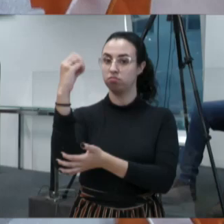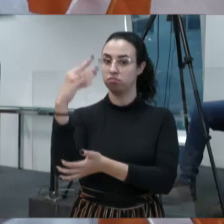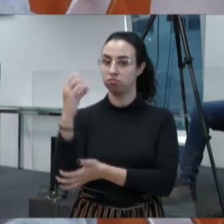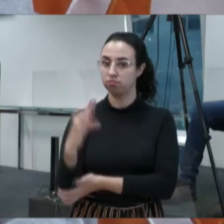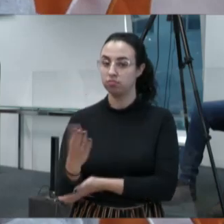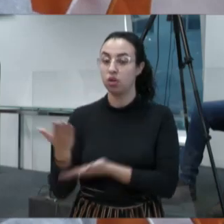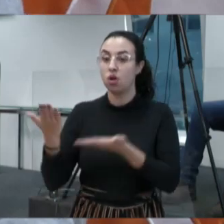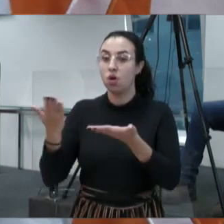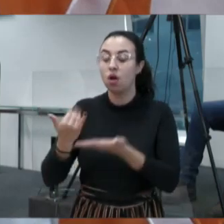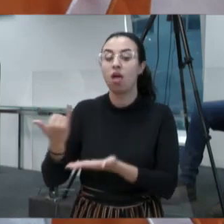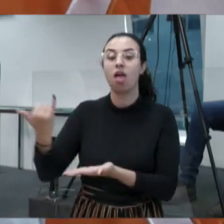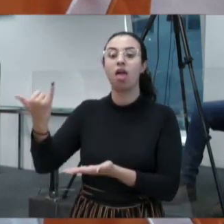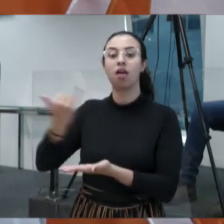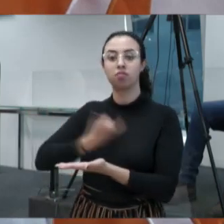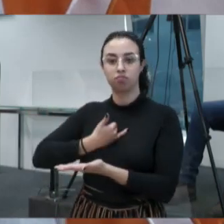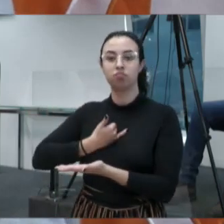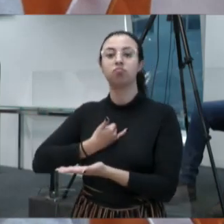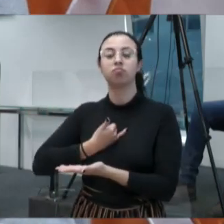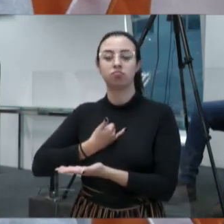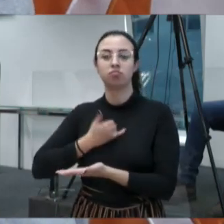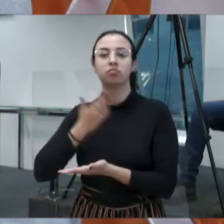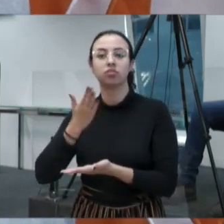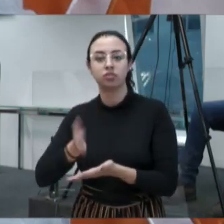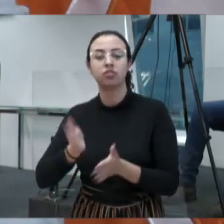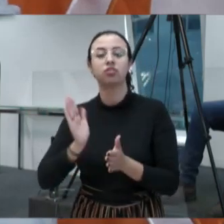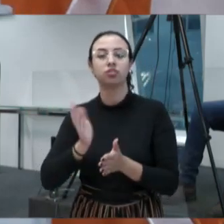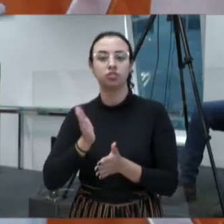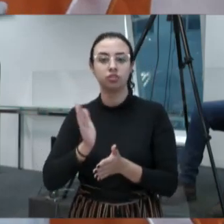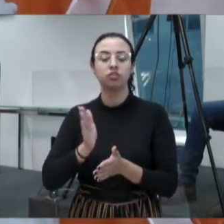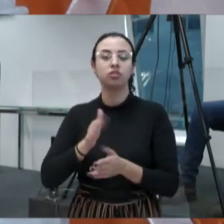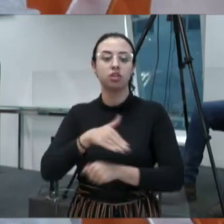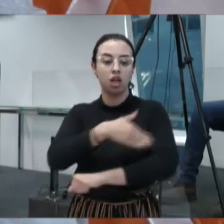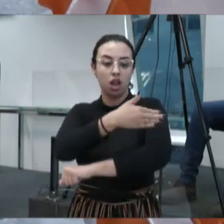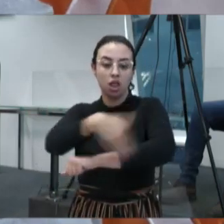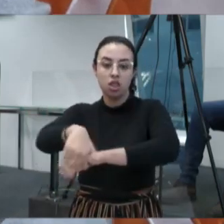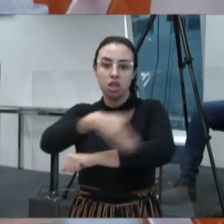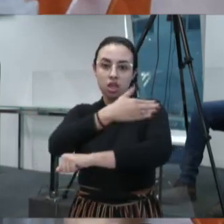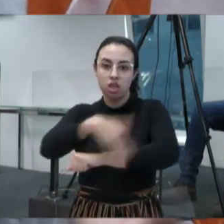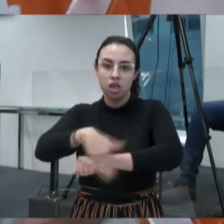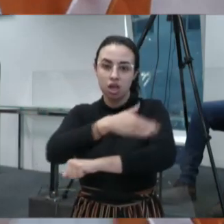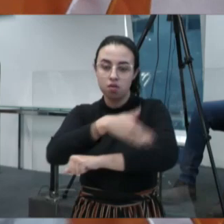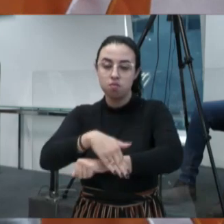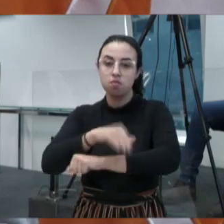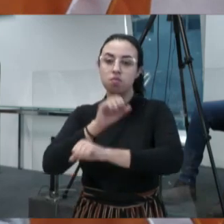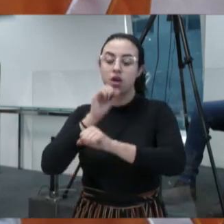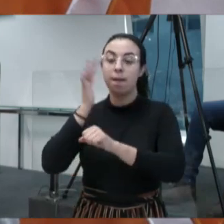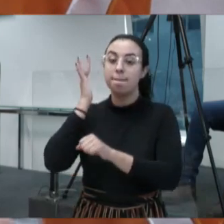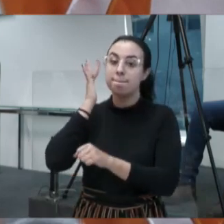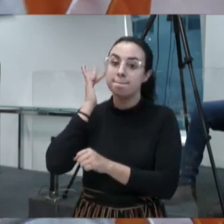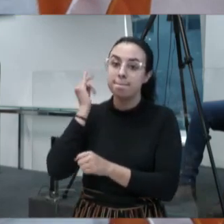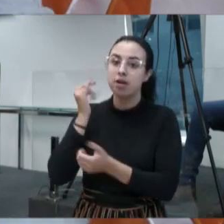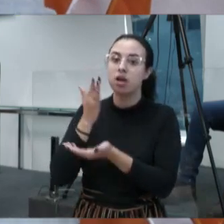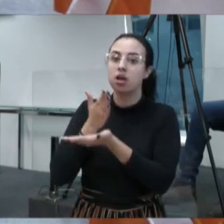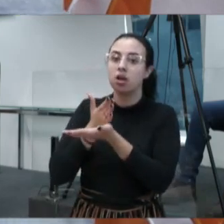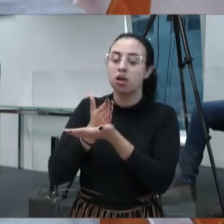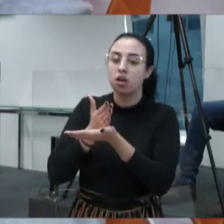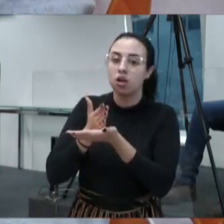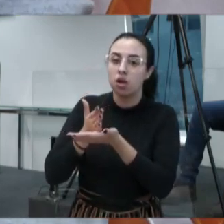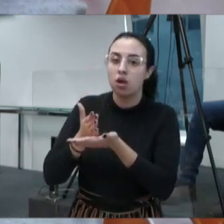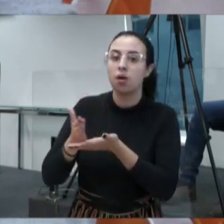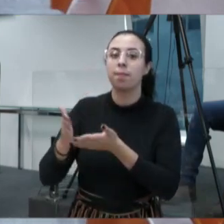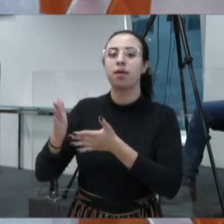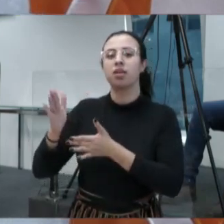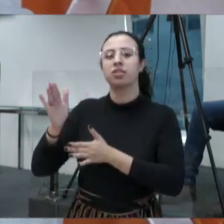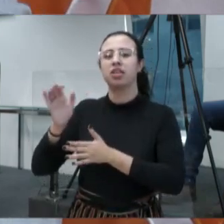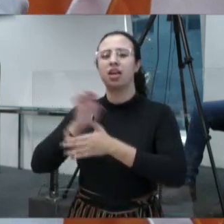hoje, a boa notícia, a qual já foi todo sinalizado o trecho ali desse cruzamento, e também, a partir de amanhã, a parte que é de energia